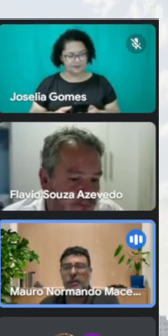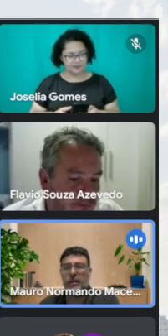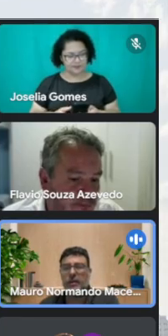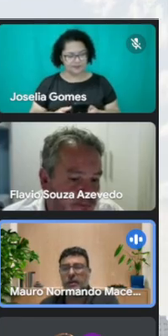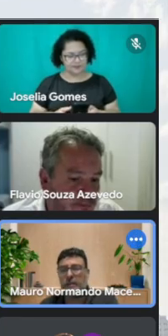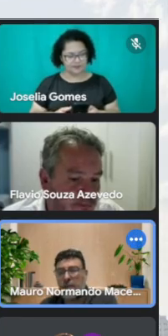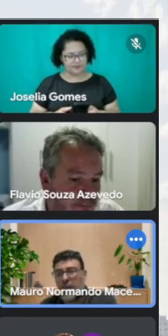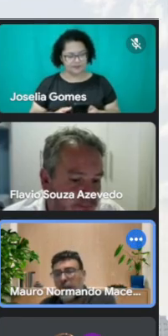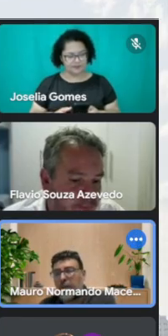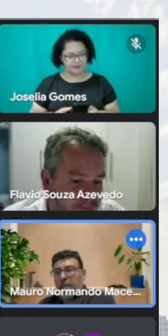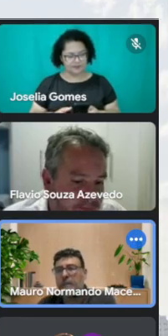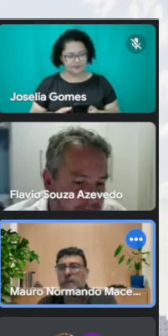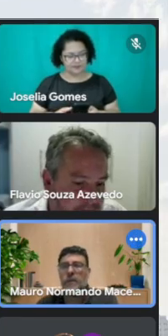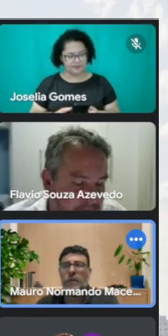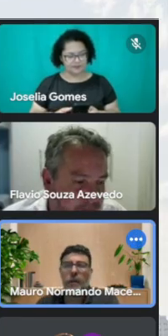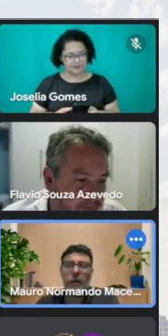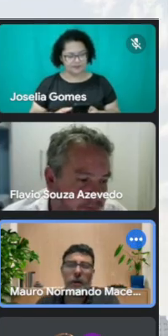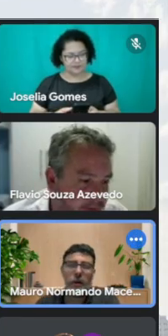muito relevante.